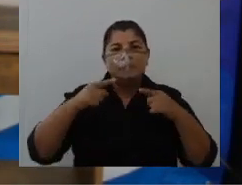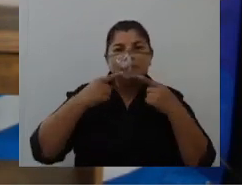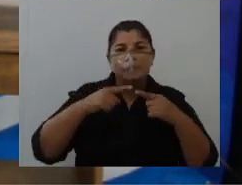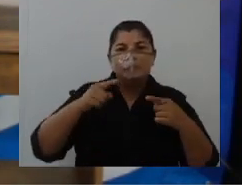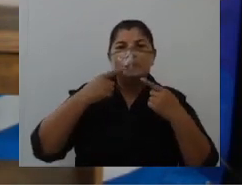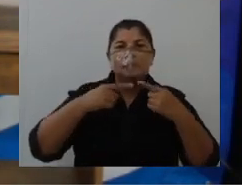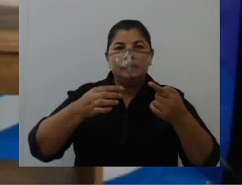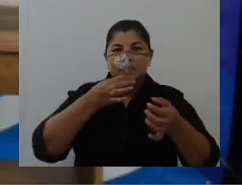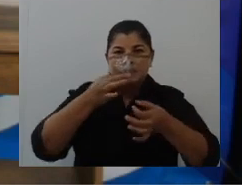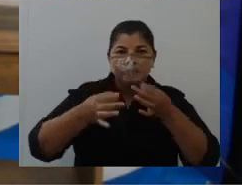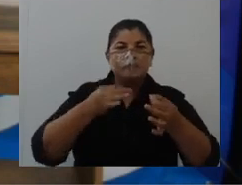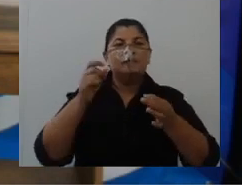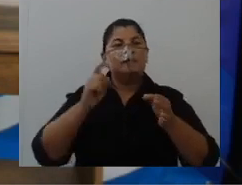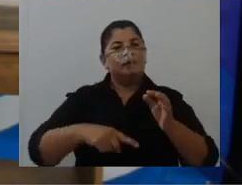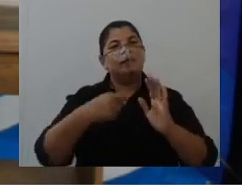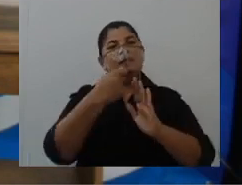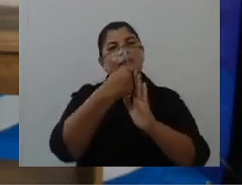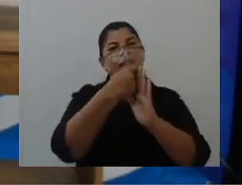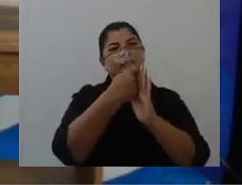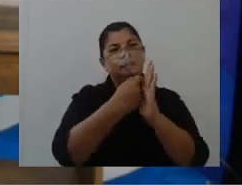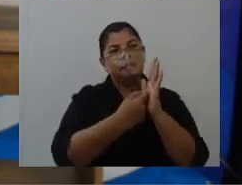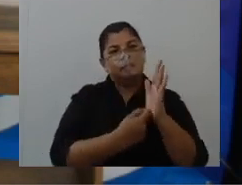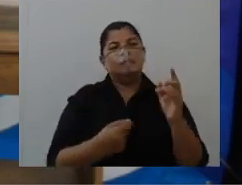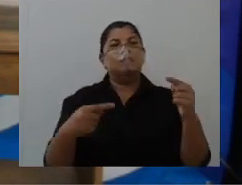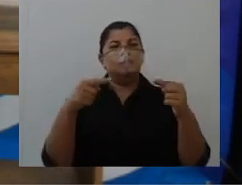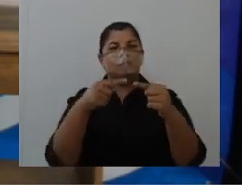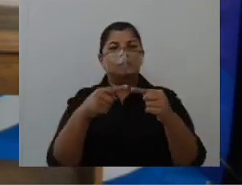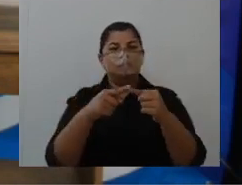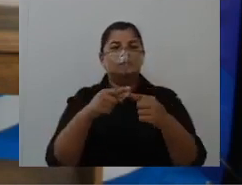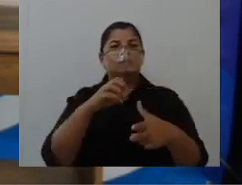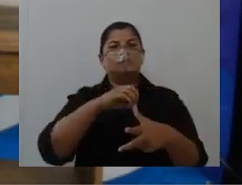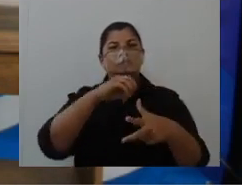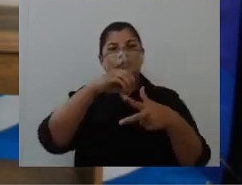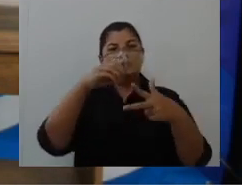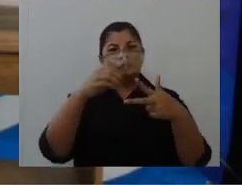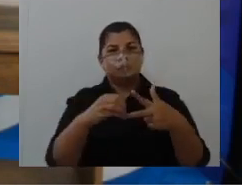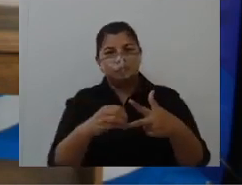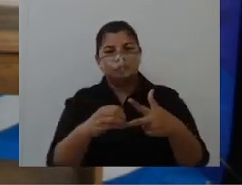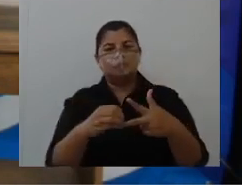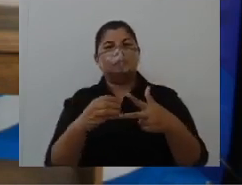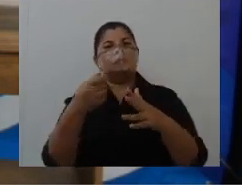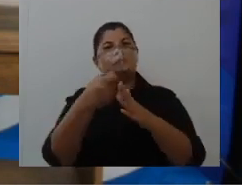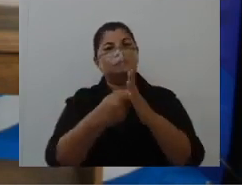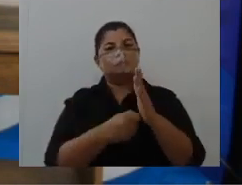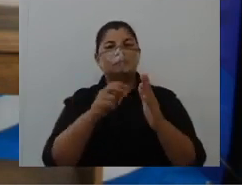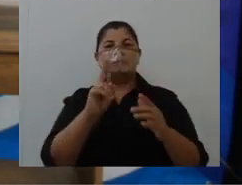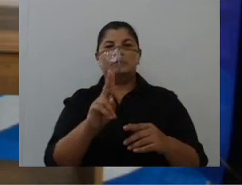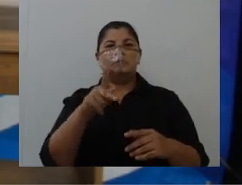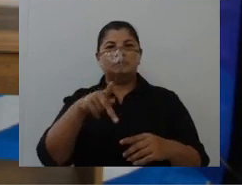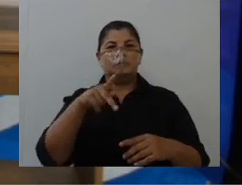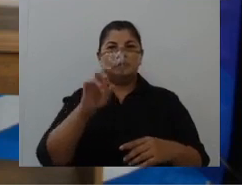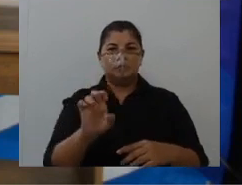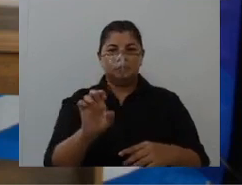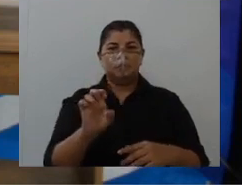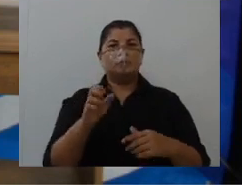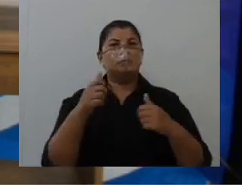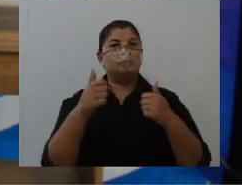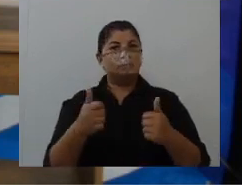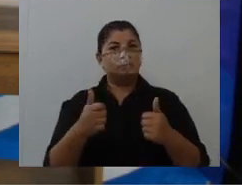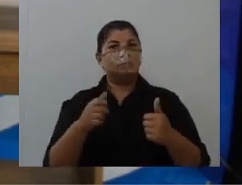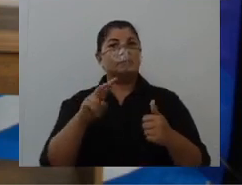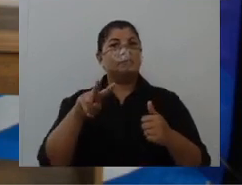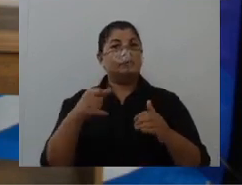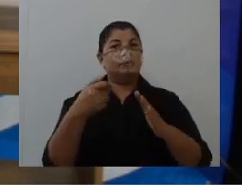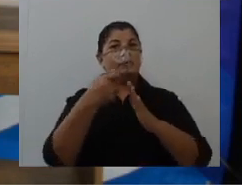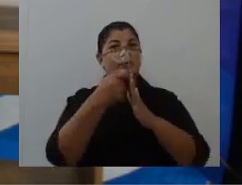famosa redação escolar, da famosa redação do Enem, da famosa redação da UPE. E vamos ter aula de